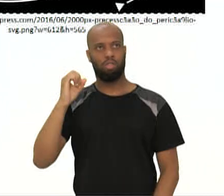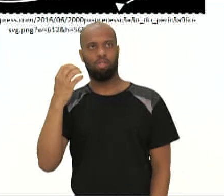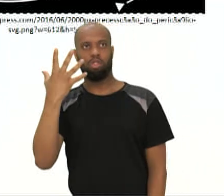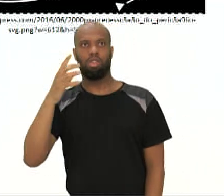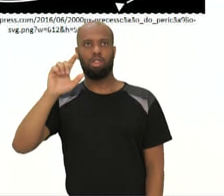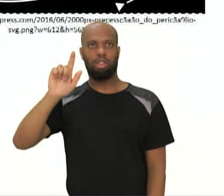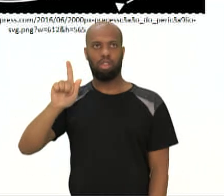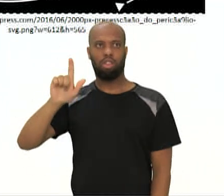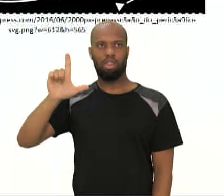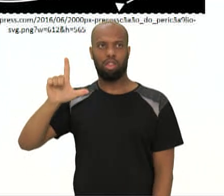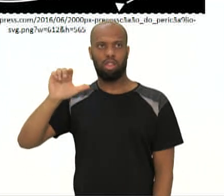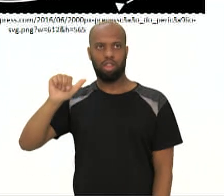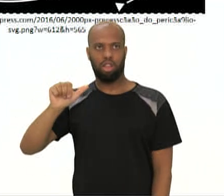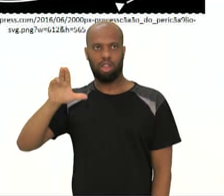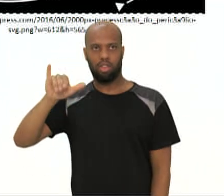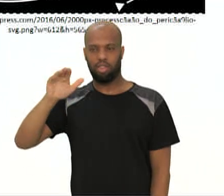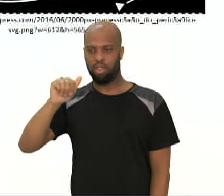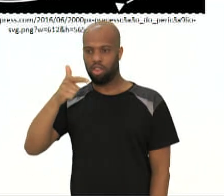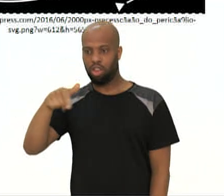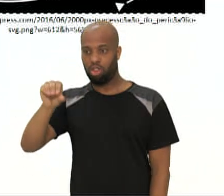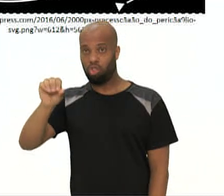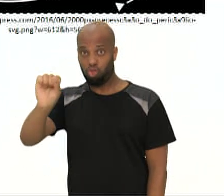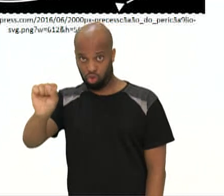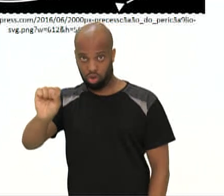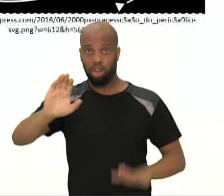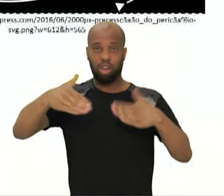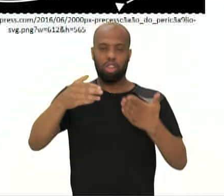Quando falamos da variação